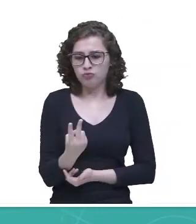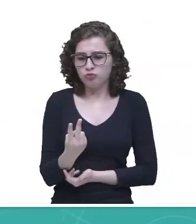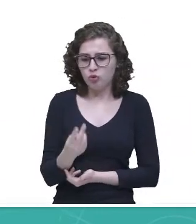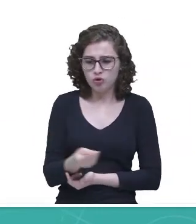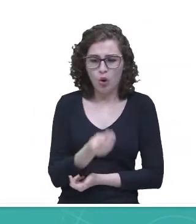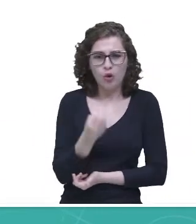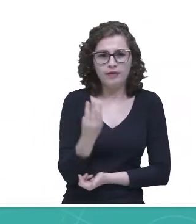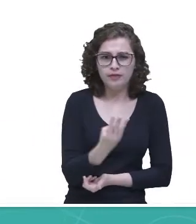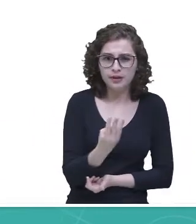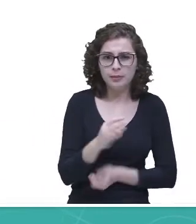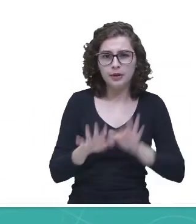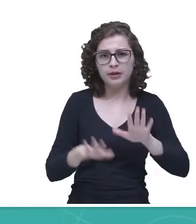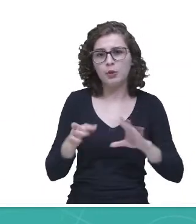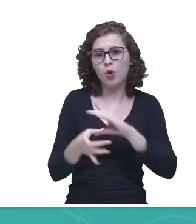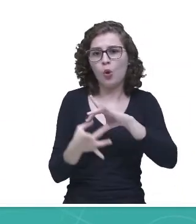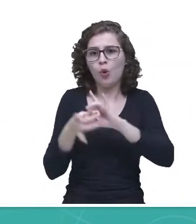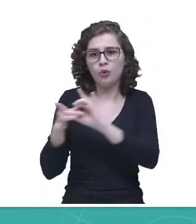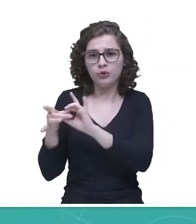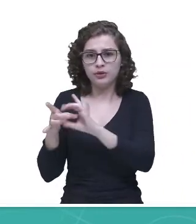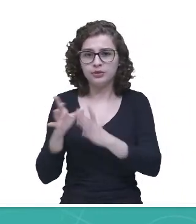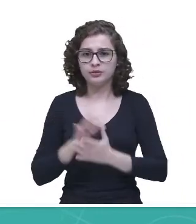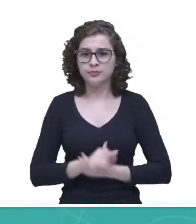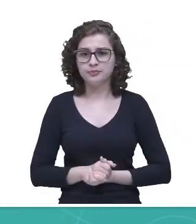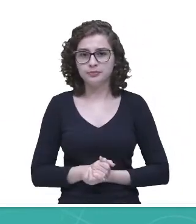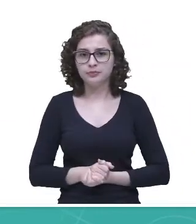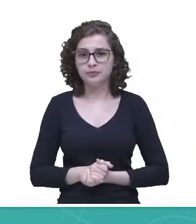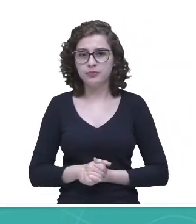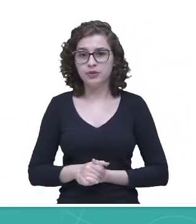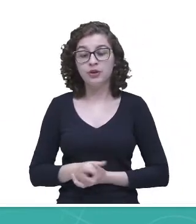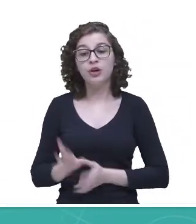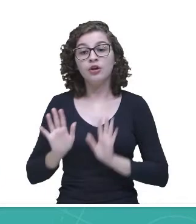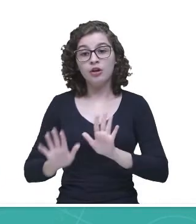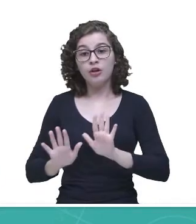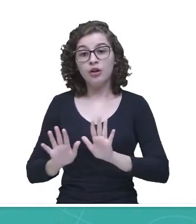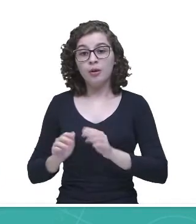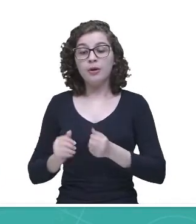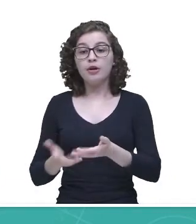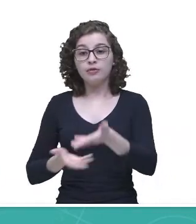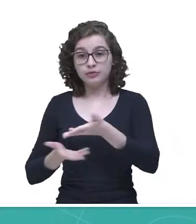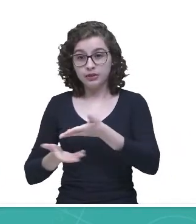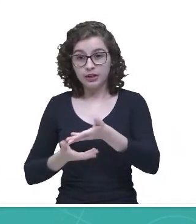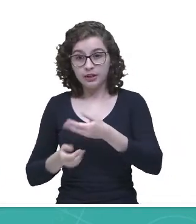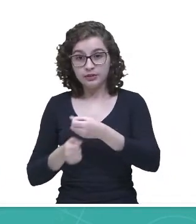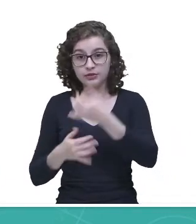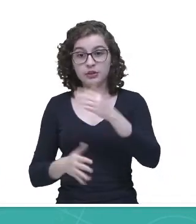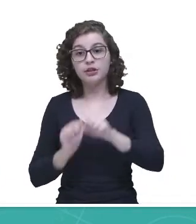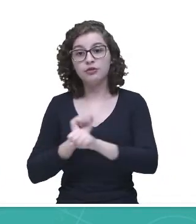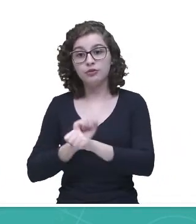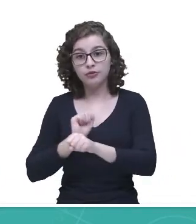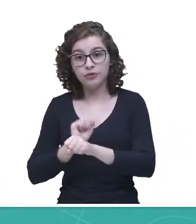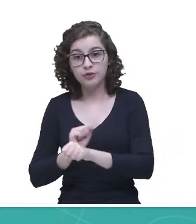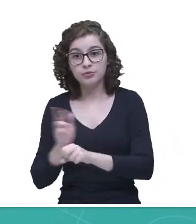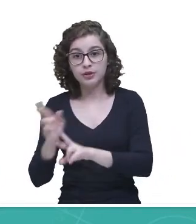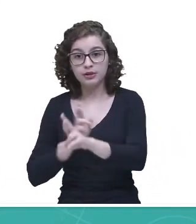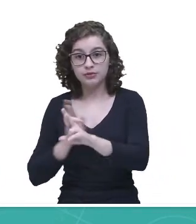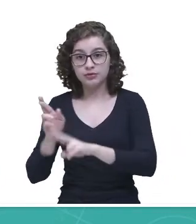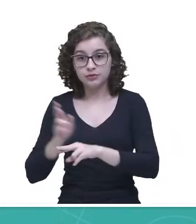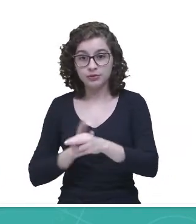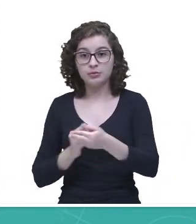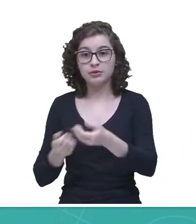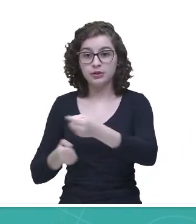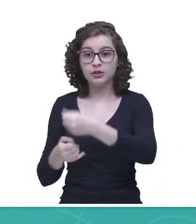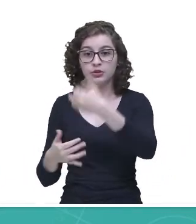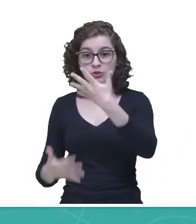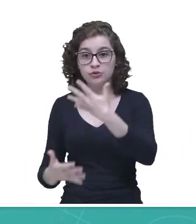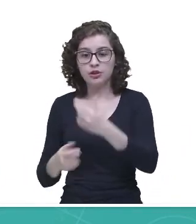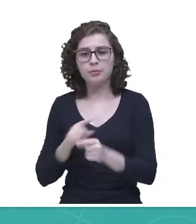inserção na rede. Então, vocês vão responder aí a questão de número 13 e 14. Eu vou deixar aí, gente, um tempinho só para vocês observarem